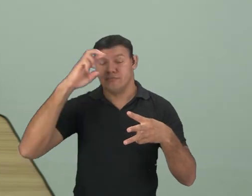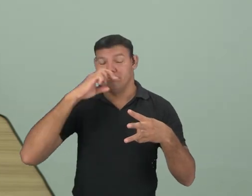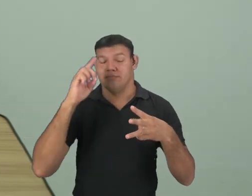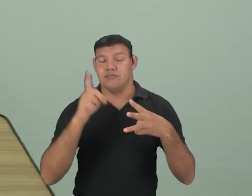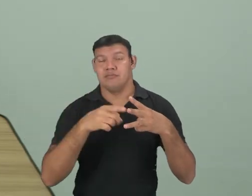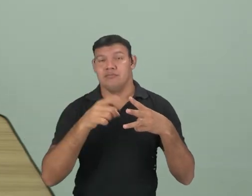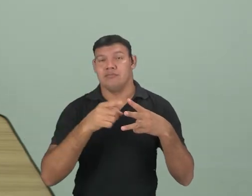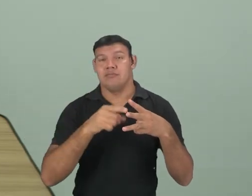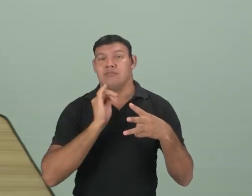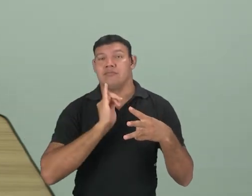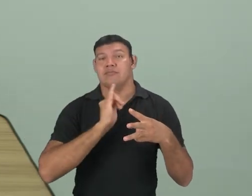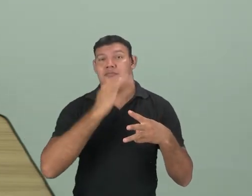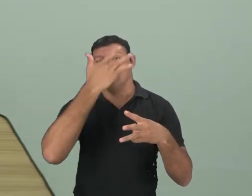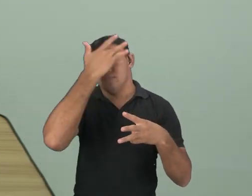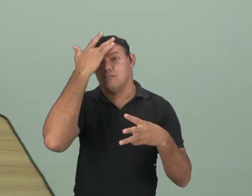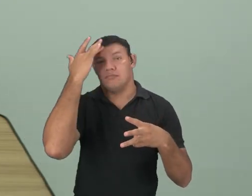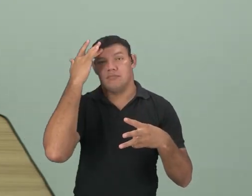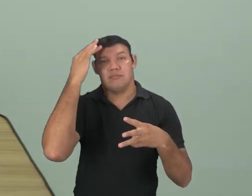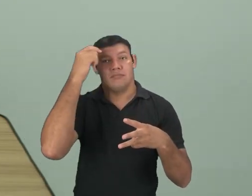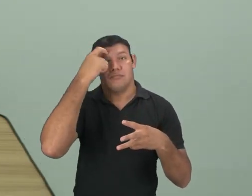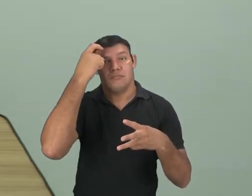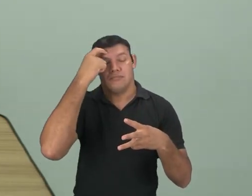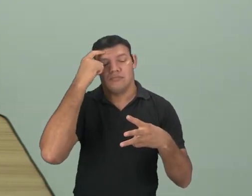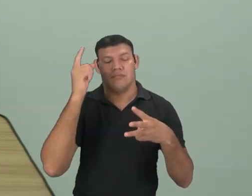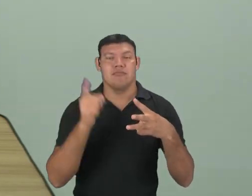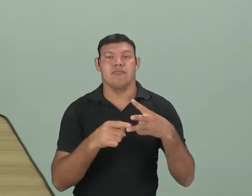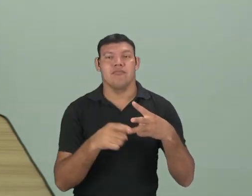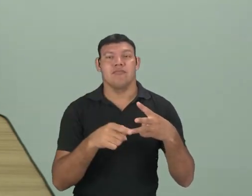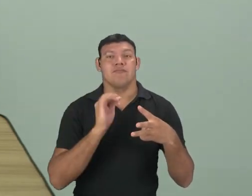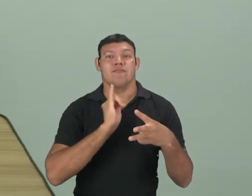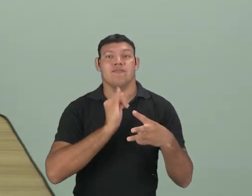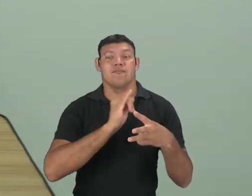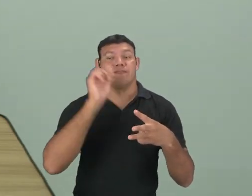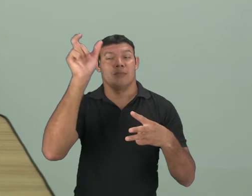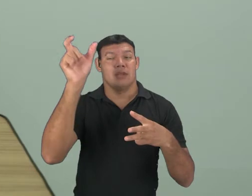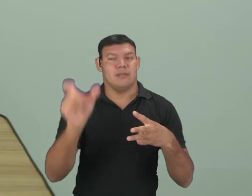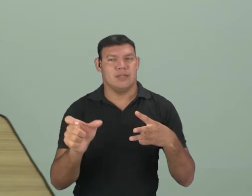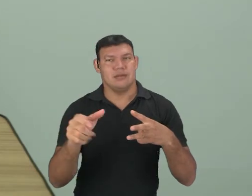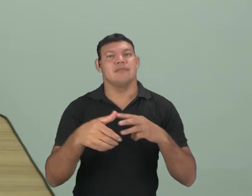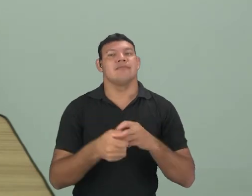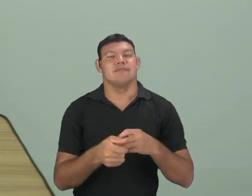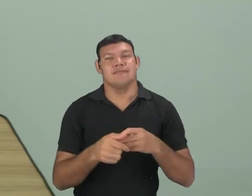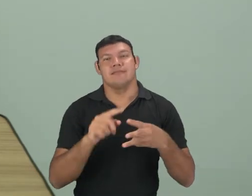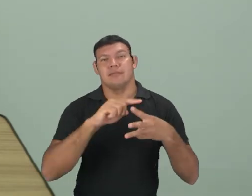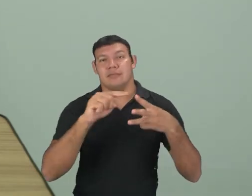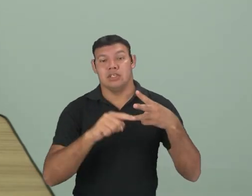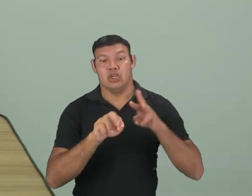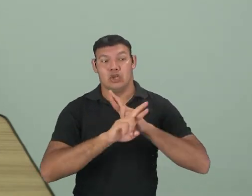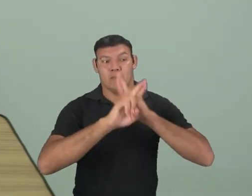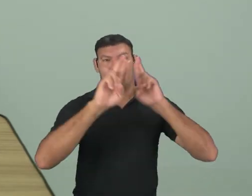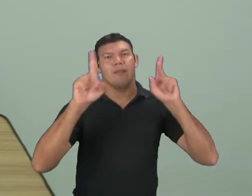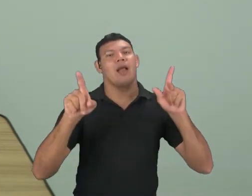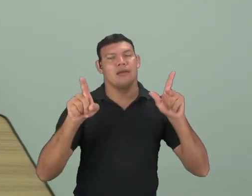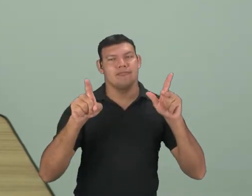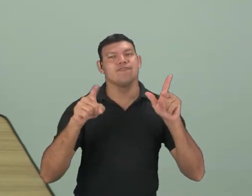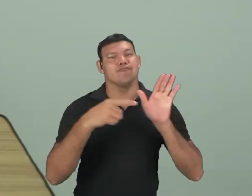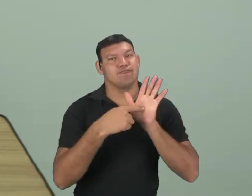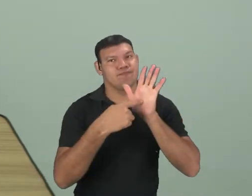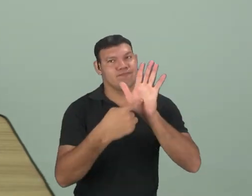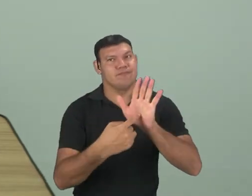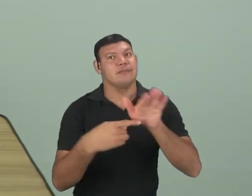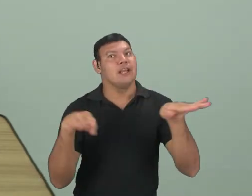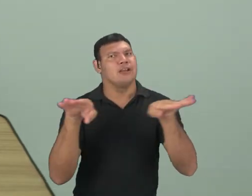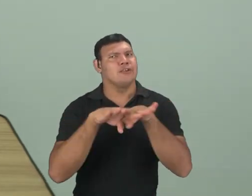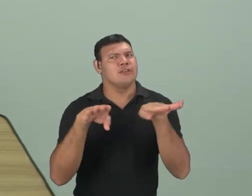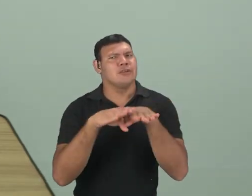observador, o narrador onisciente e o narrador personagem, né? Vimos uma diferença entre eles e vimos